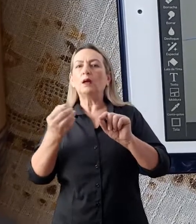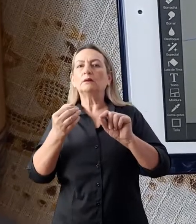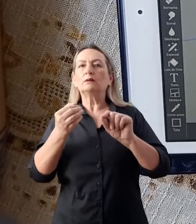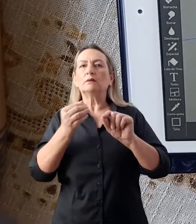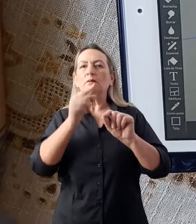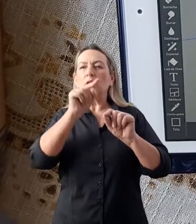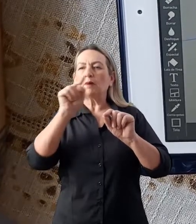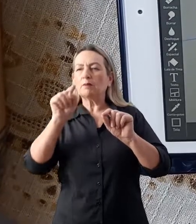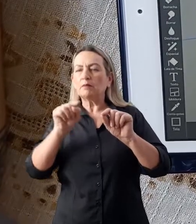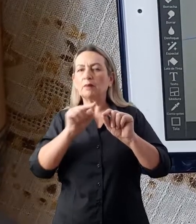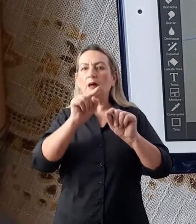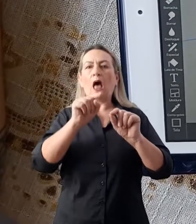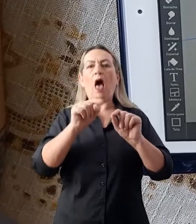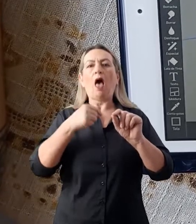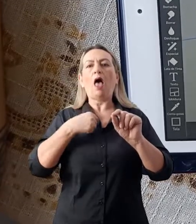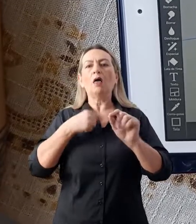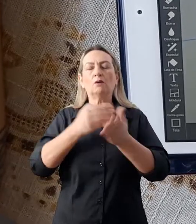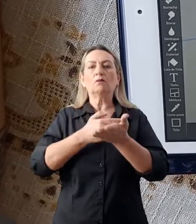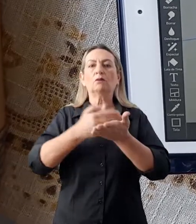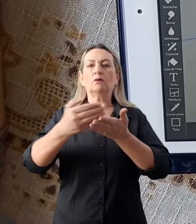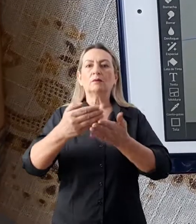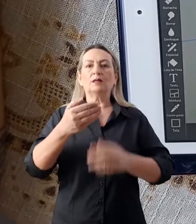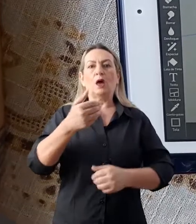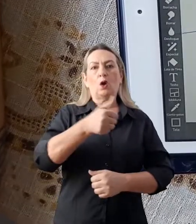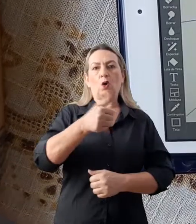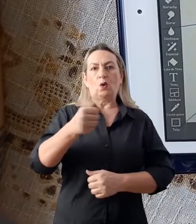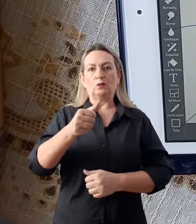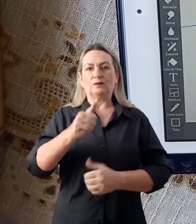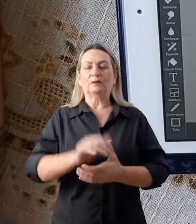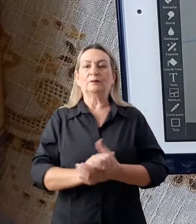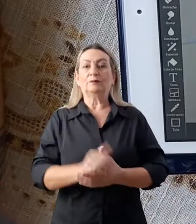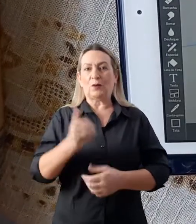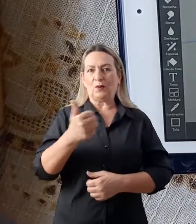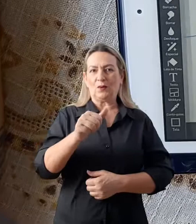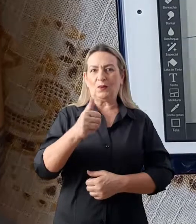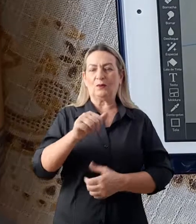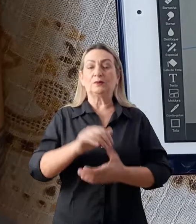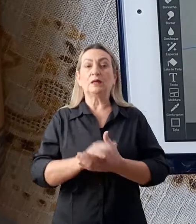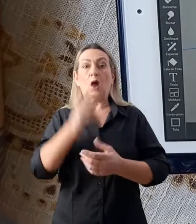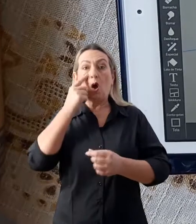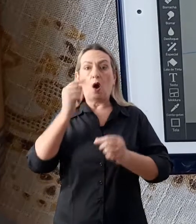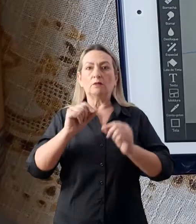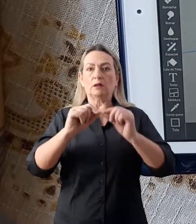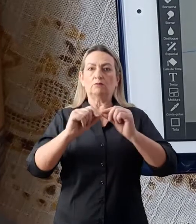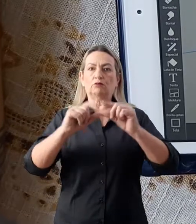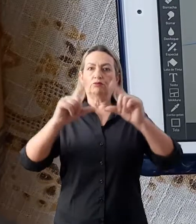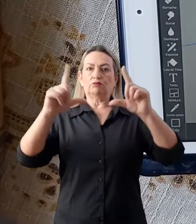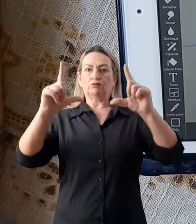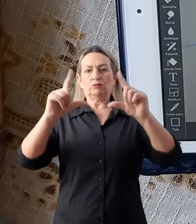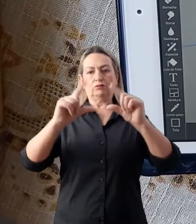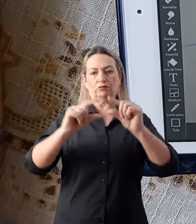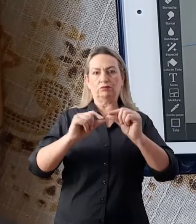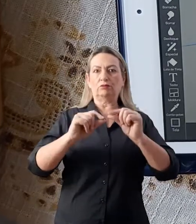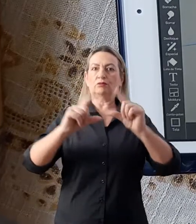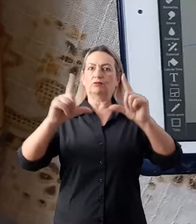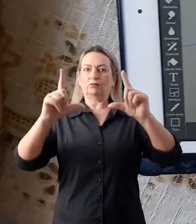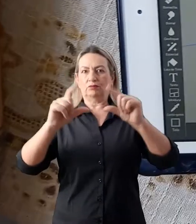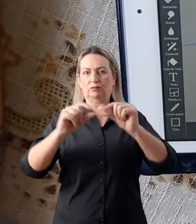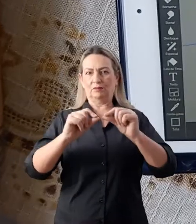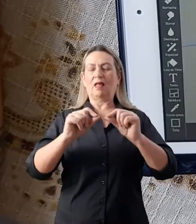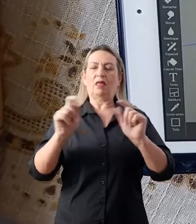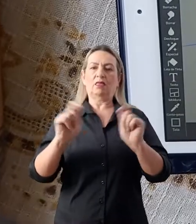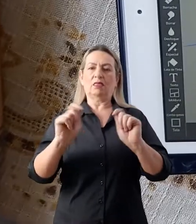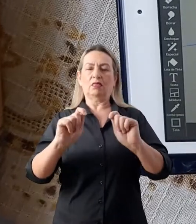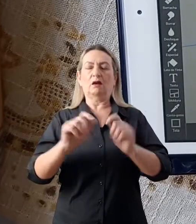11, certo? Isso aqui é um movimento de ampliar, né, e diminuir. As